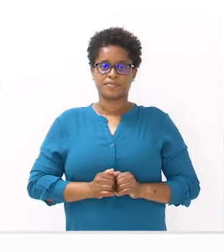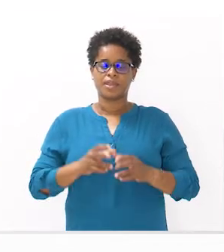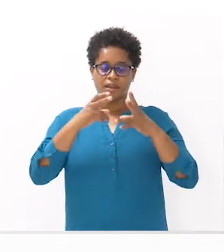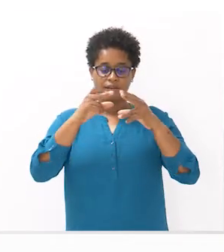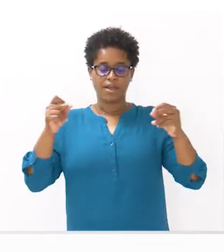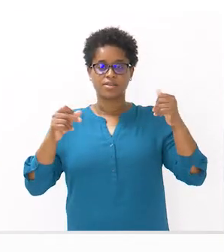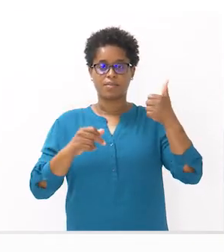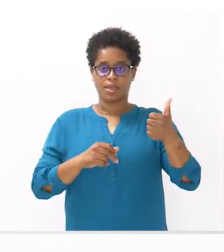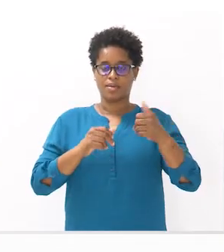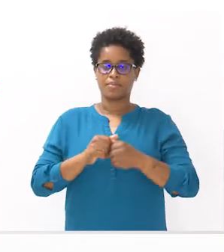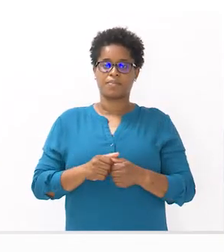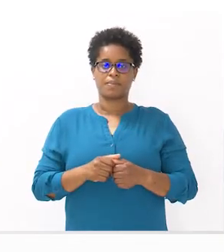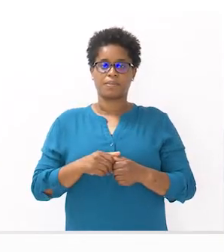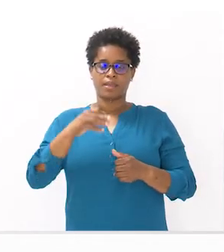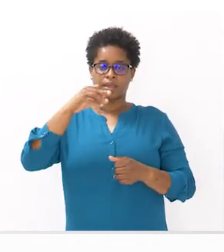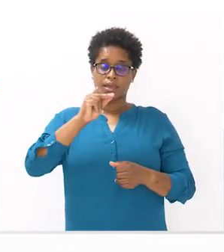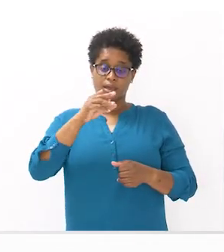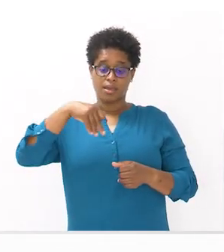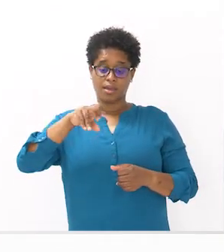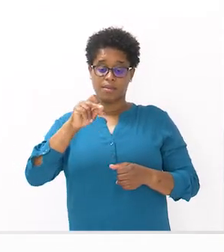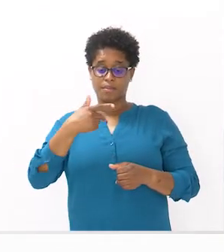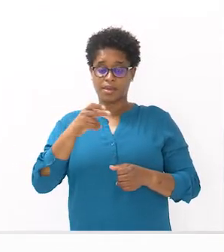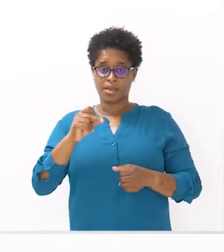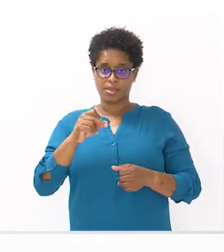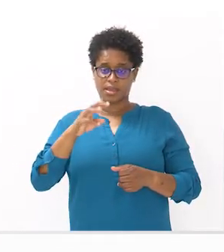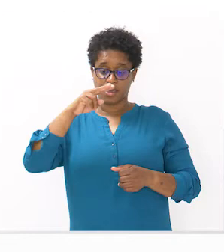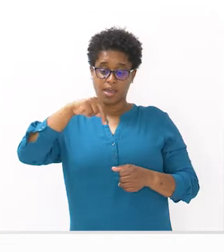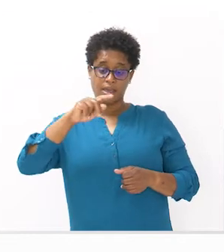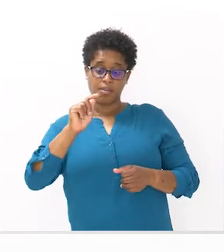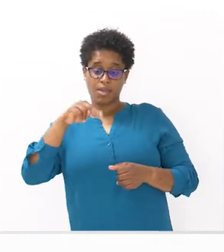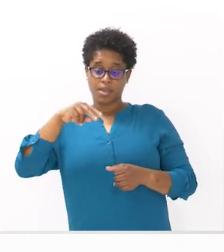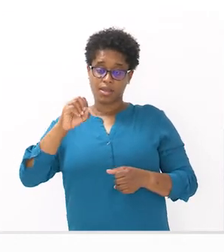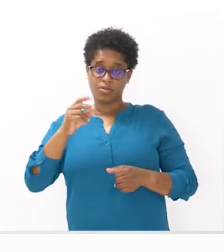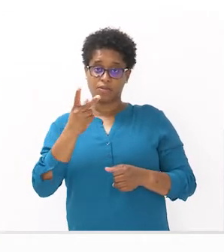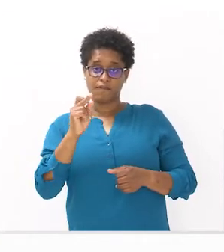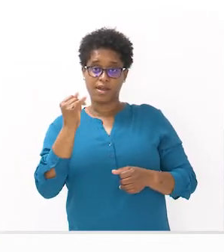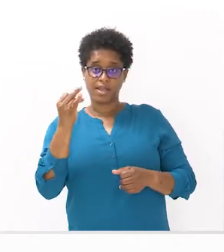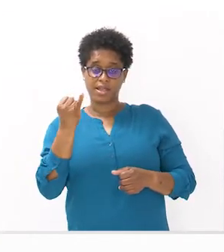Frase B. A prata é menos valiosa do que o ouro.